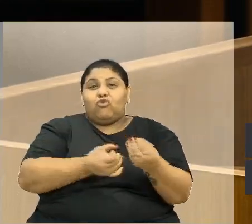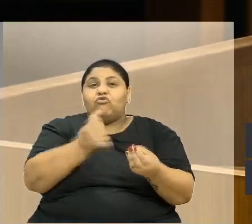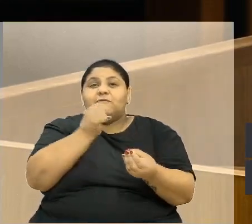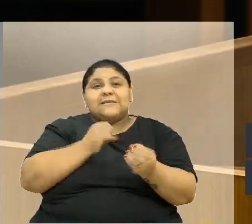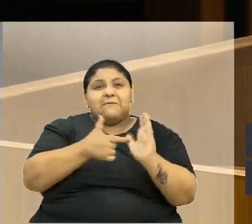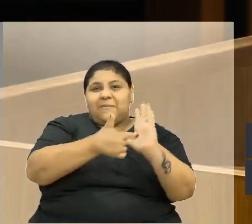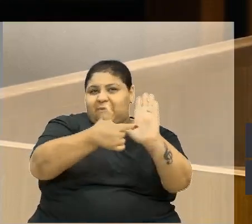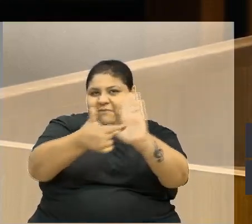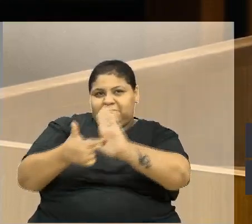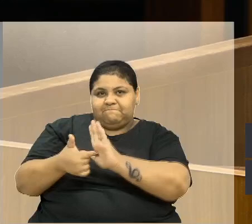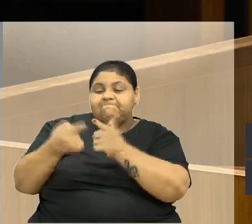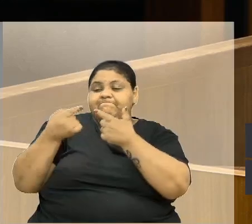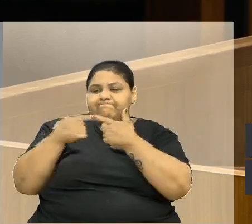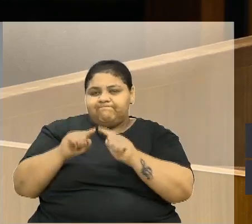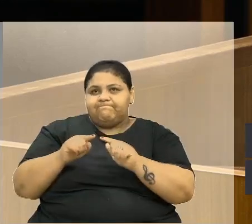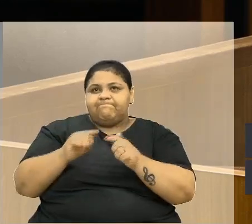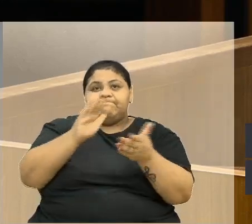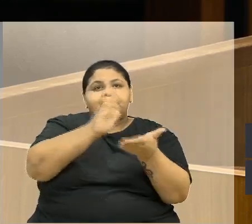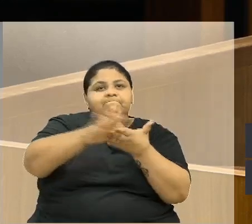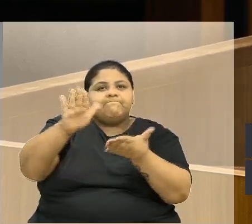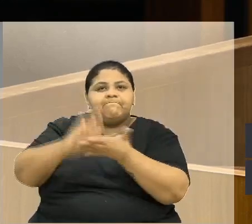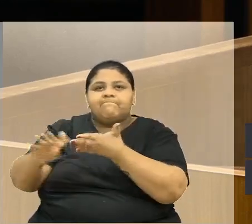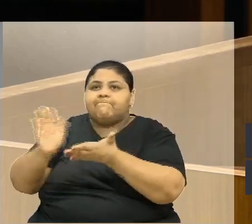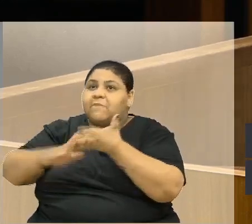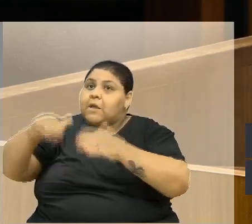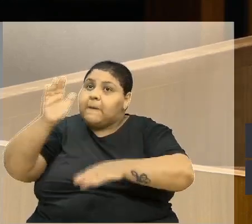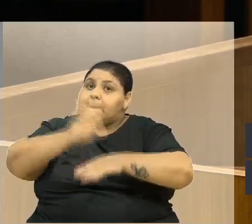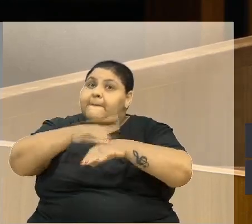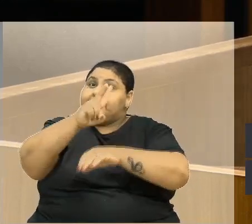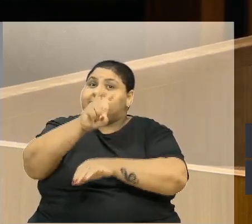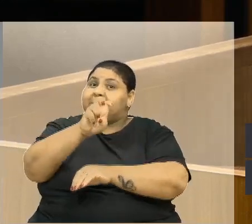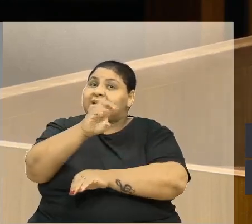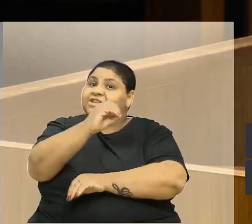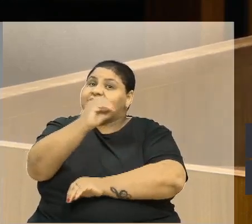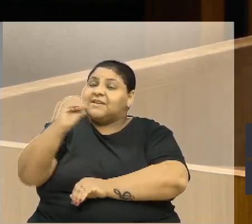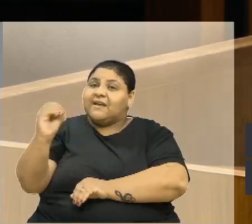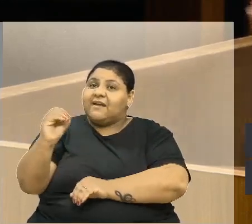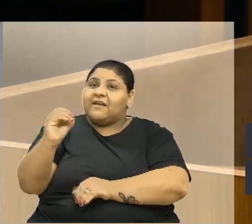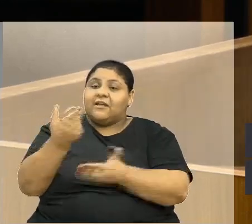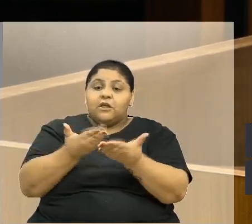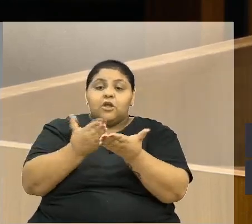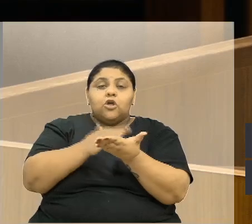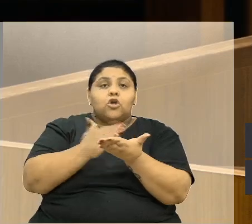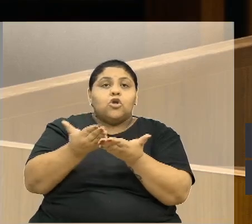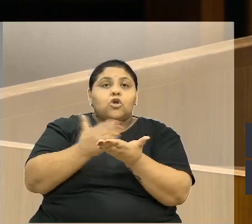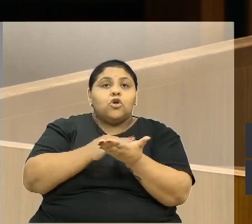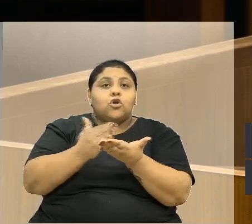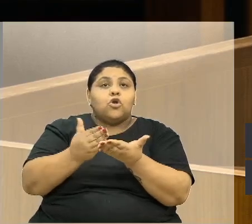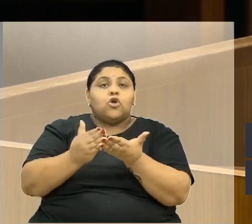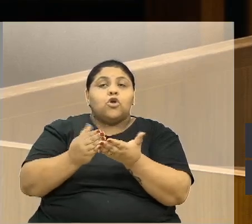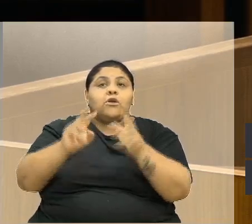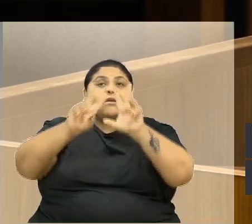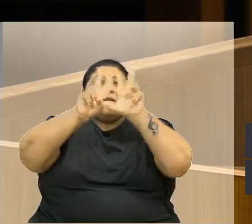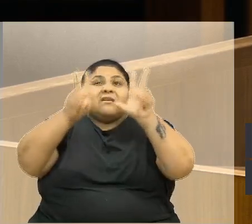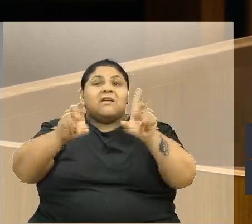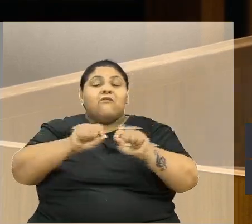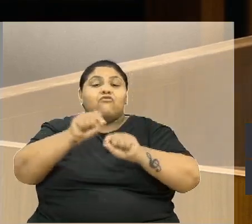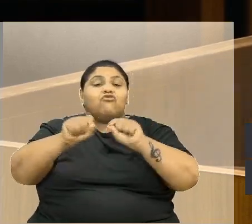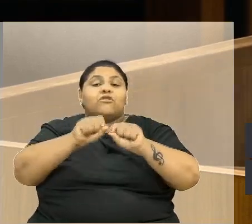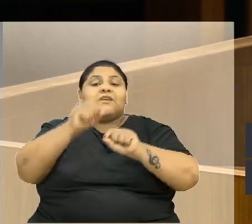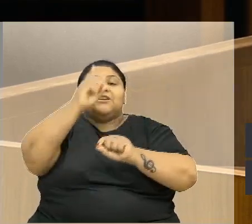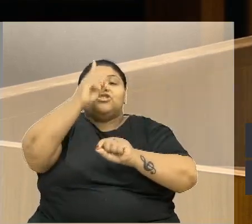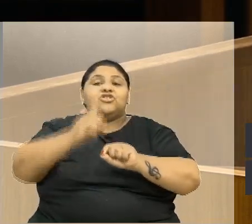mas nós produzimos mais de 500 cartilhas sobre o que são direitos humanos. E